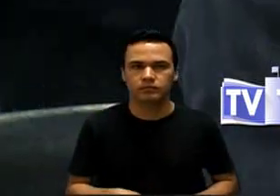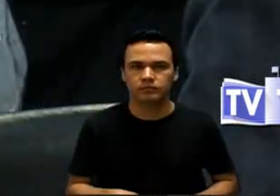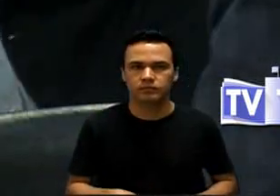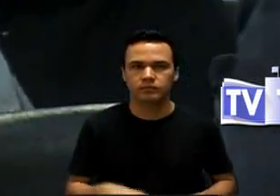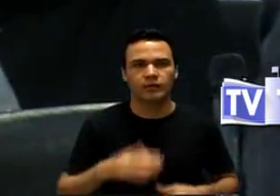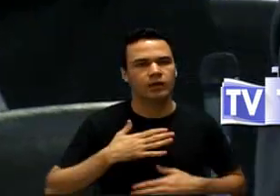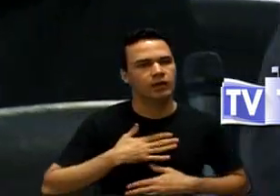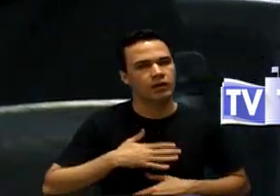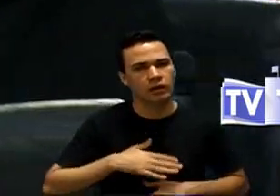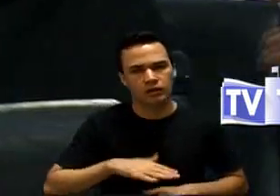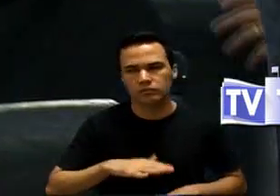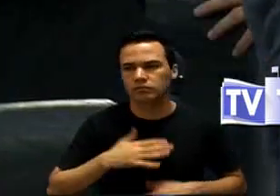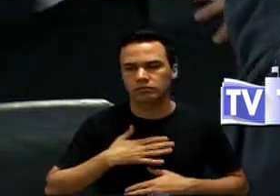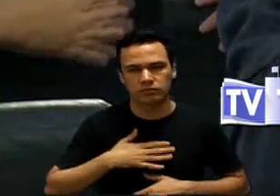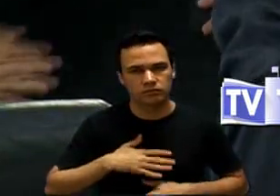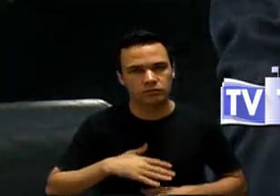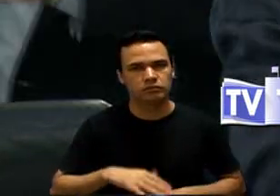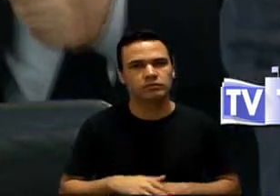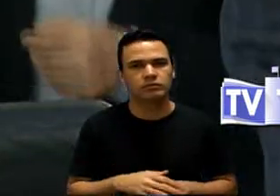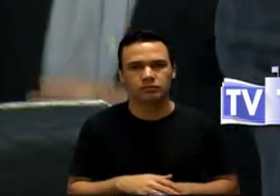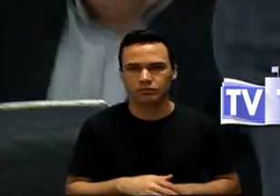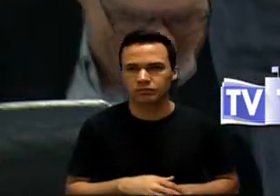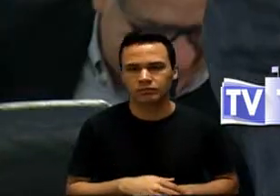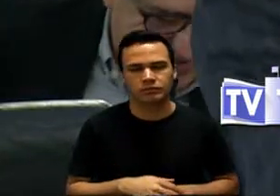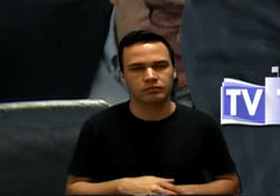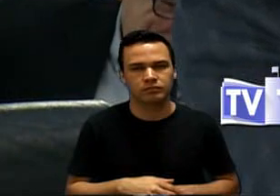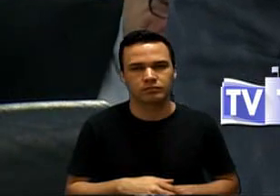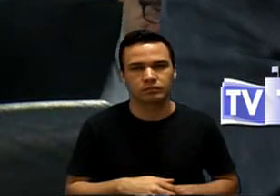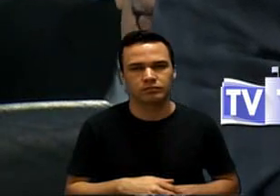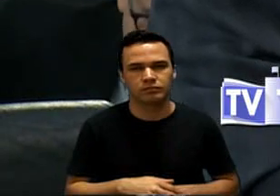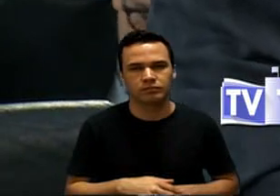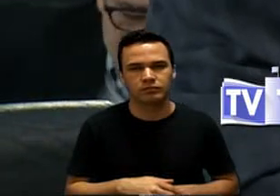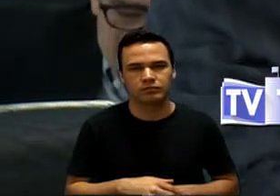muito acaloroso, mas